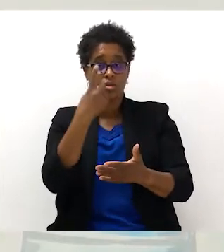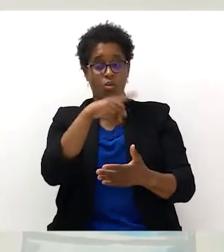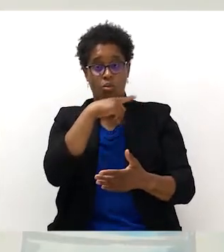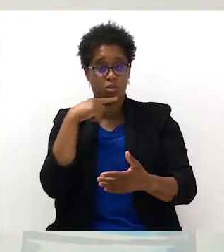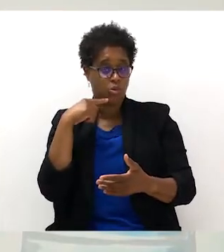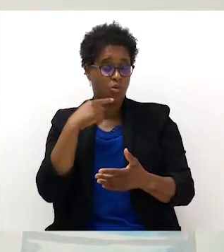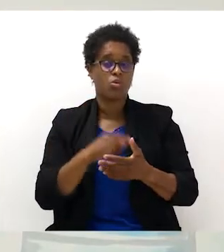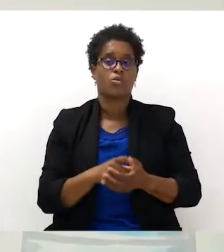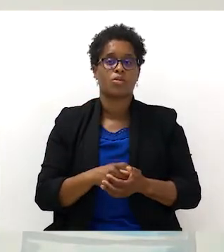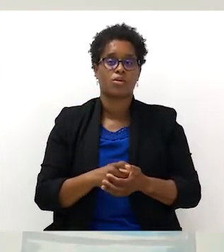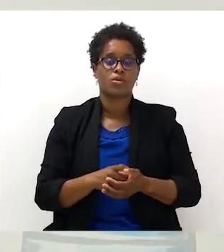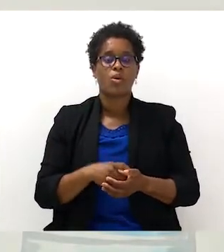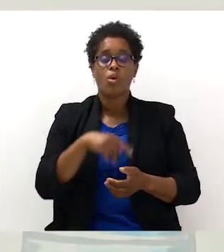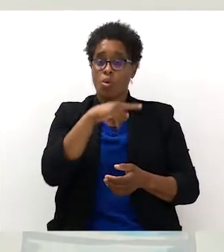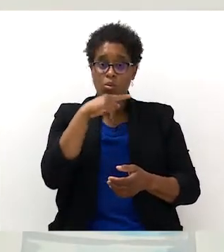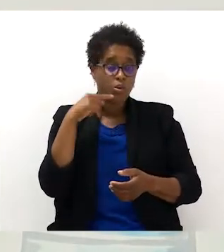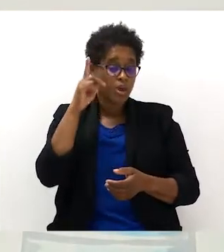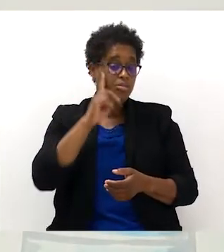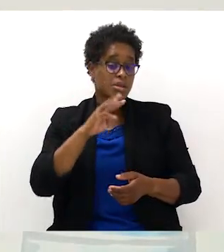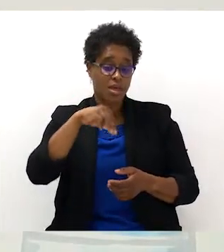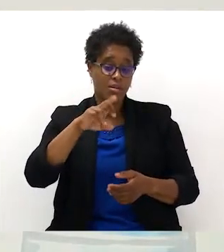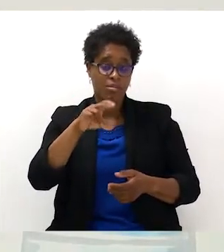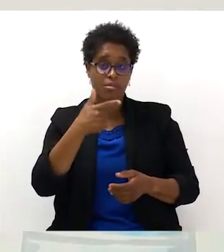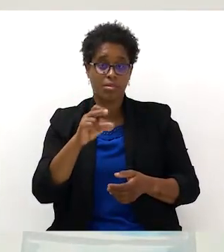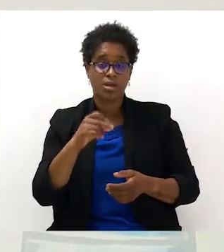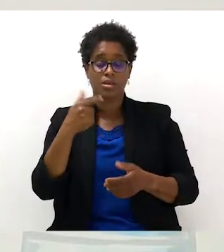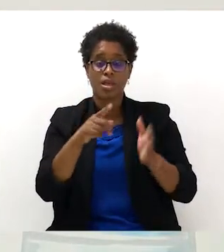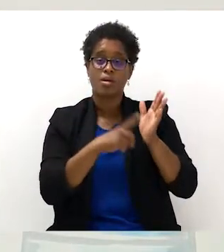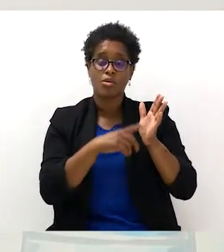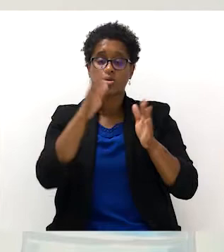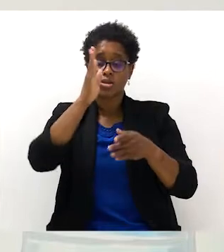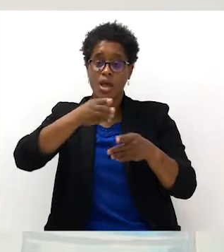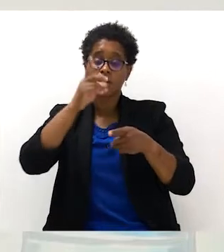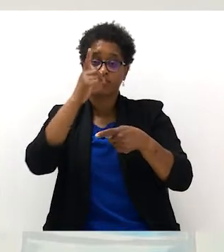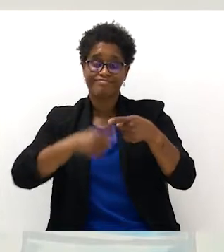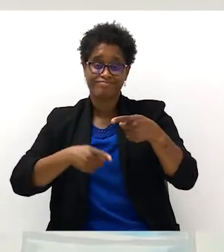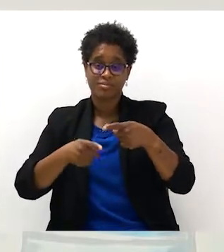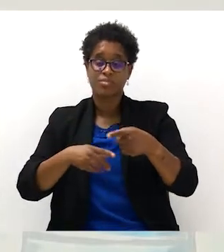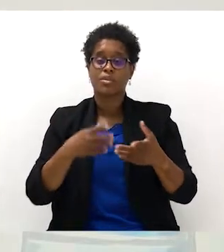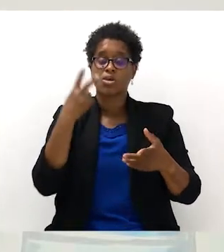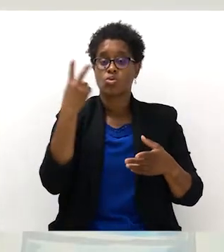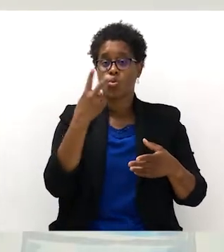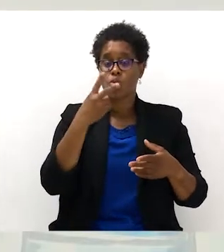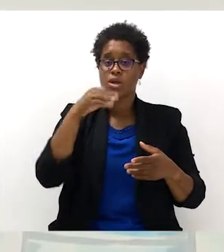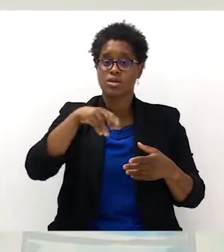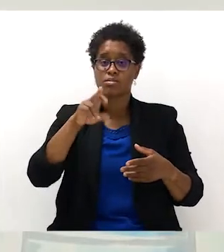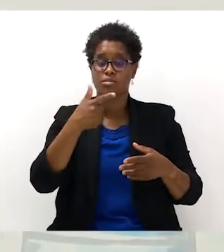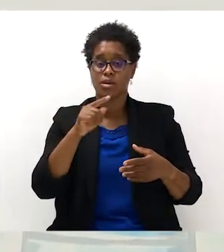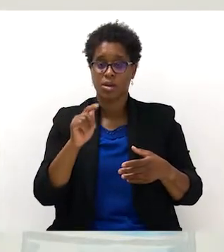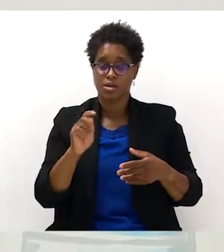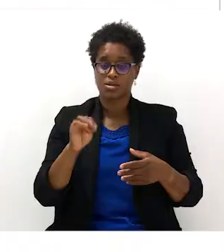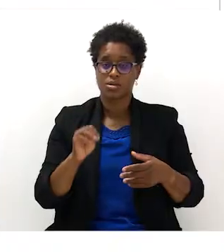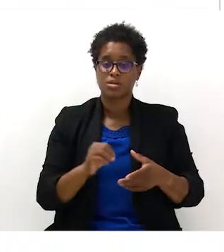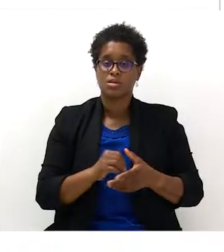bolo. Um bolo que a Marta tem em mãos está dividido em 2 partes.